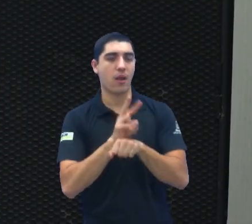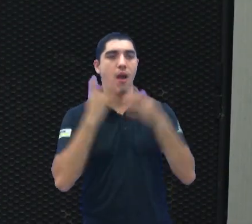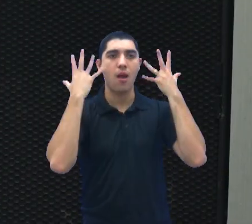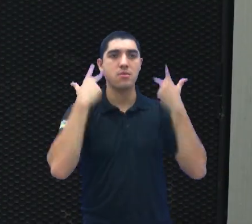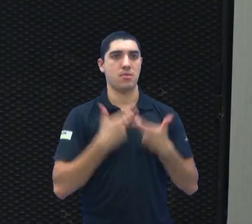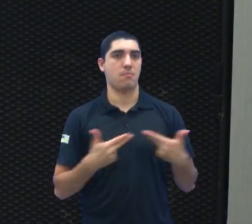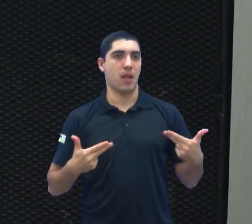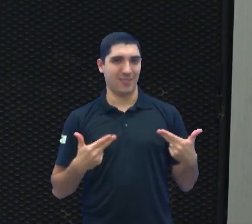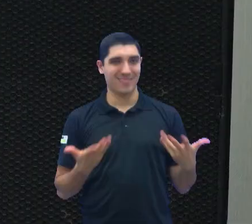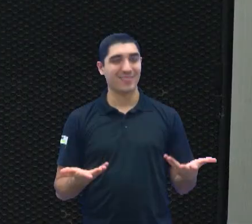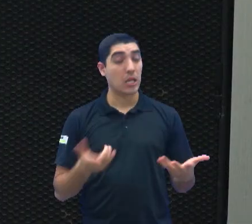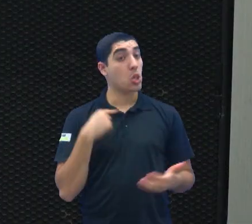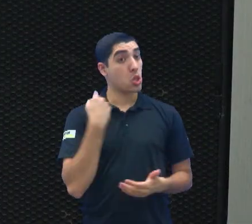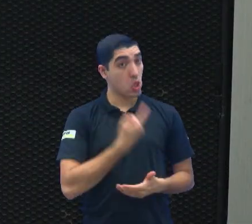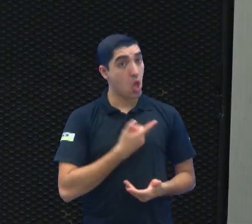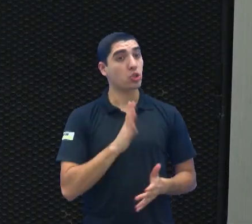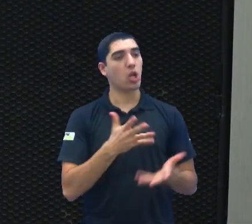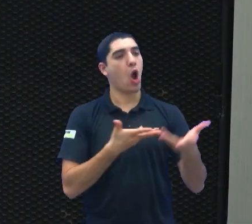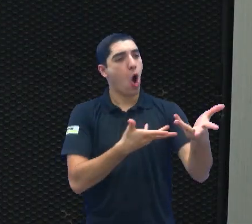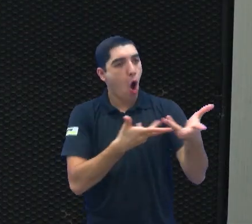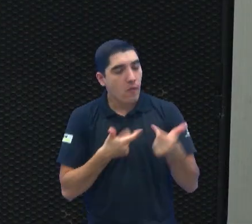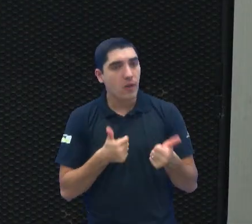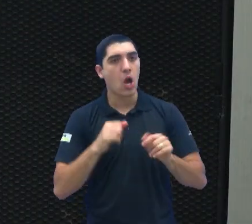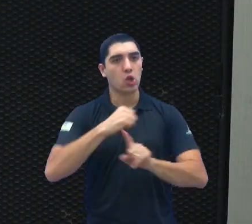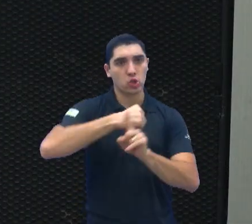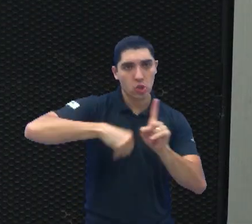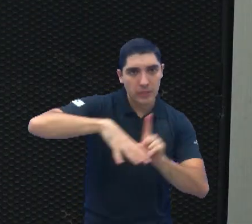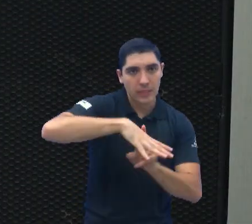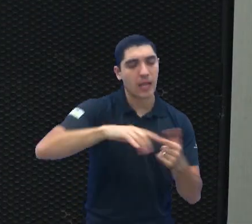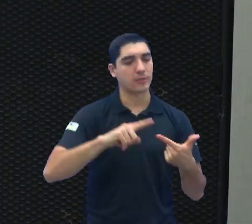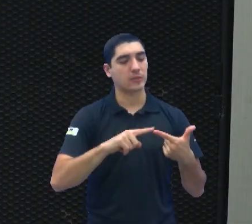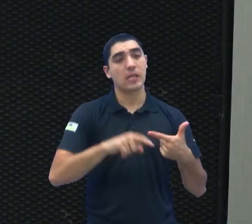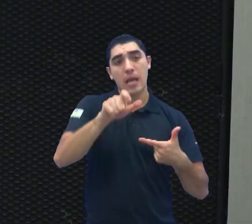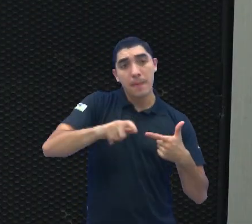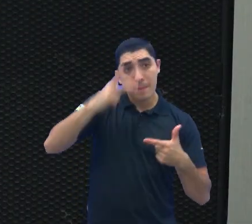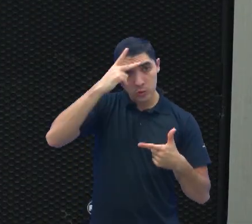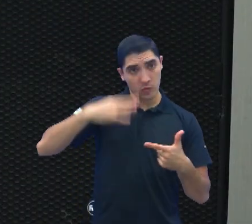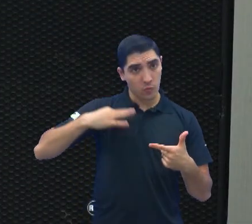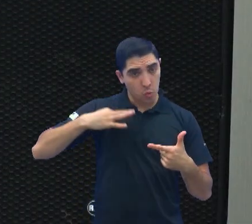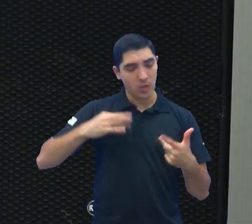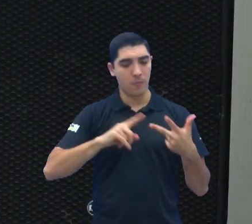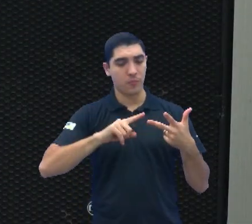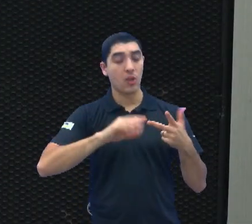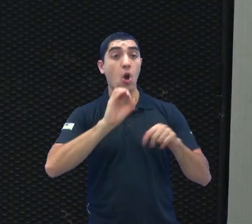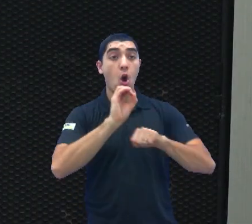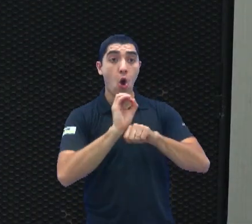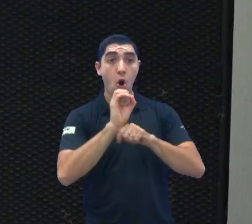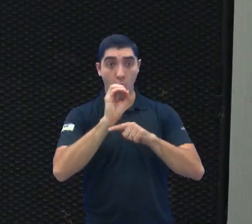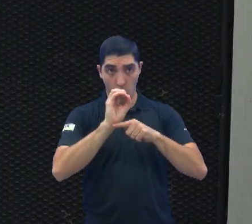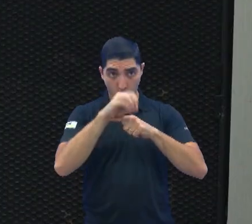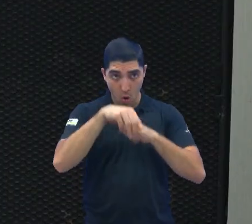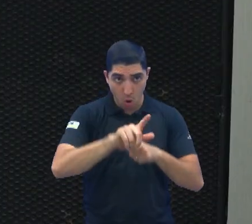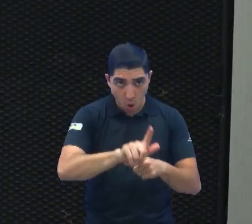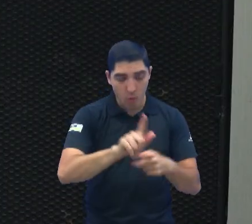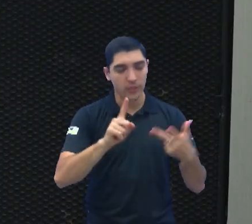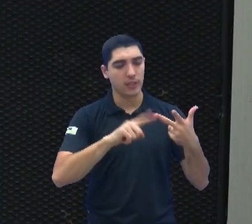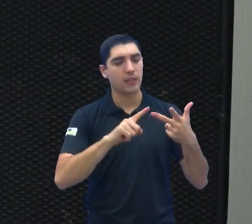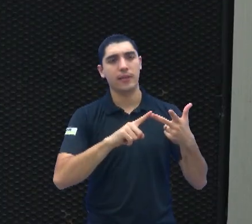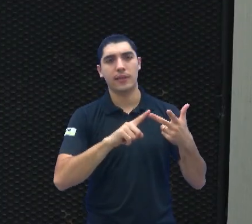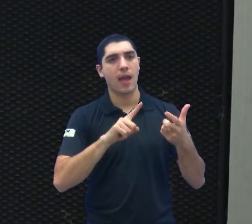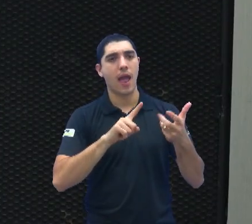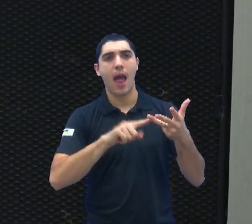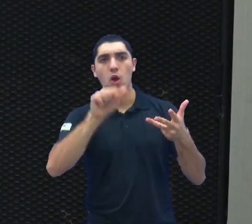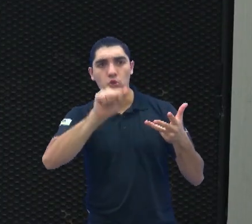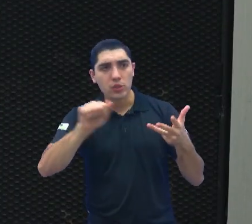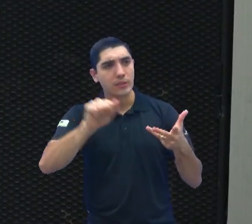nós convidamos a sociedade civil, os voluntários, as ONGs, que venham nesta casa colocar